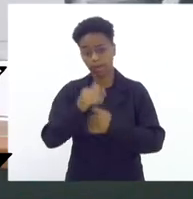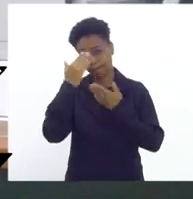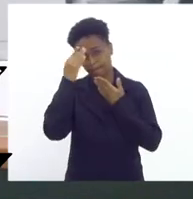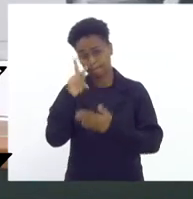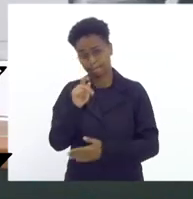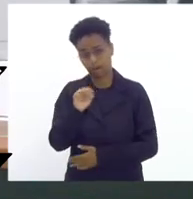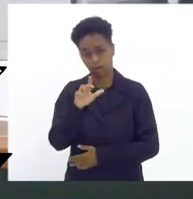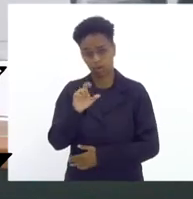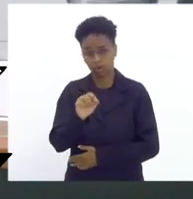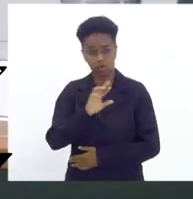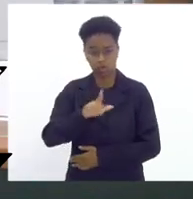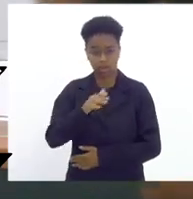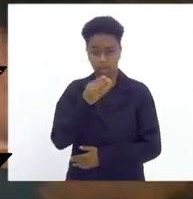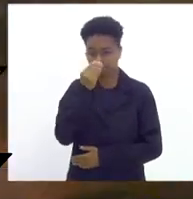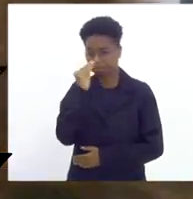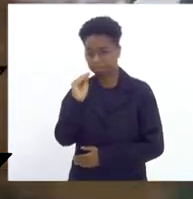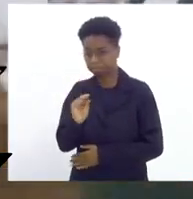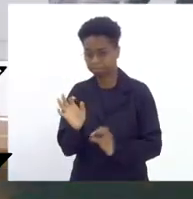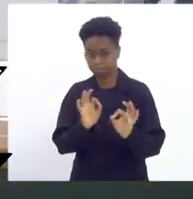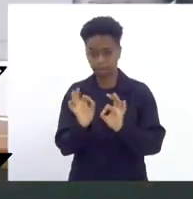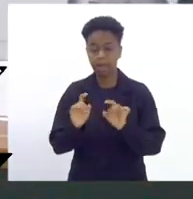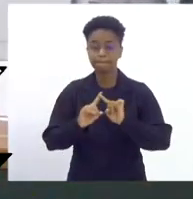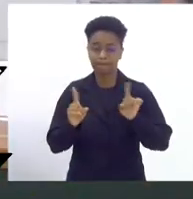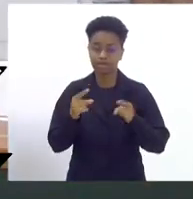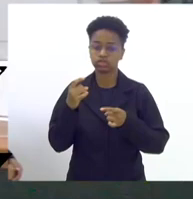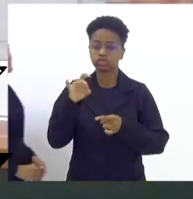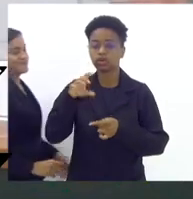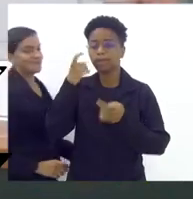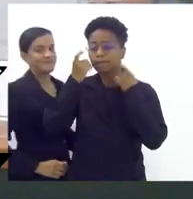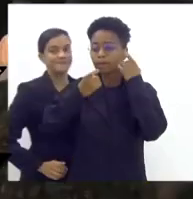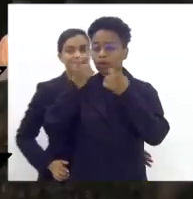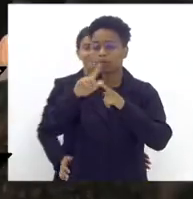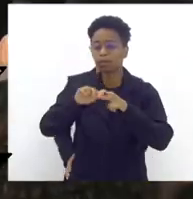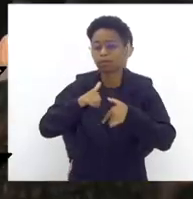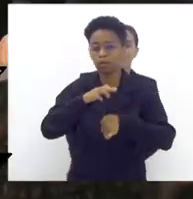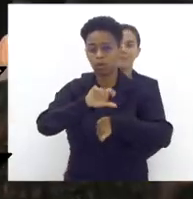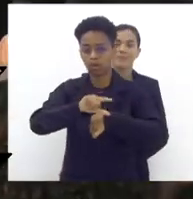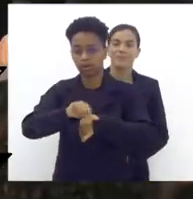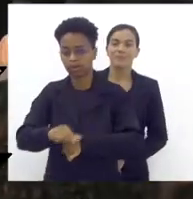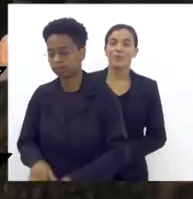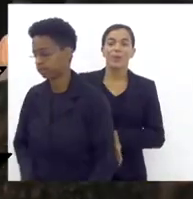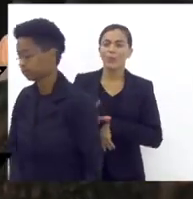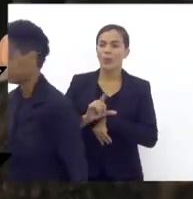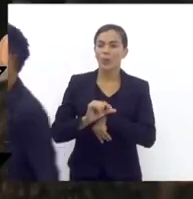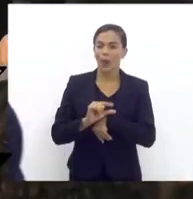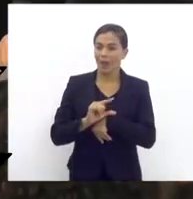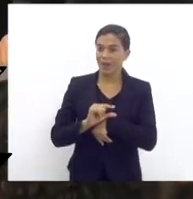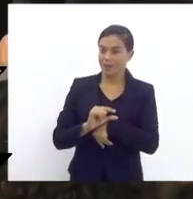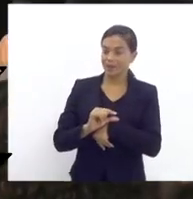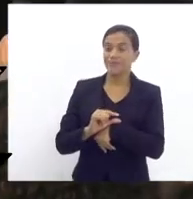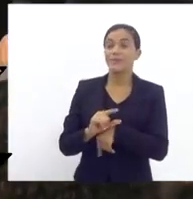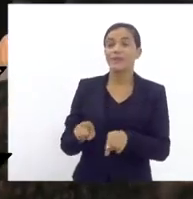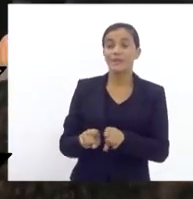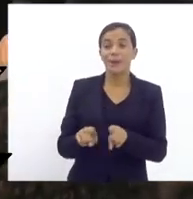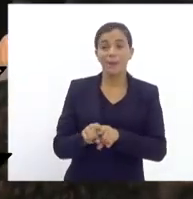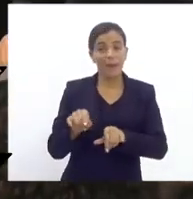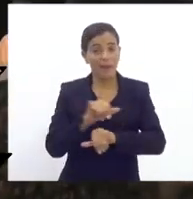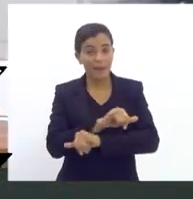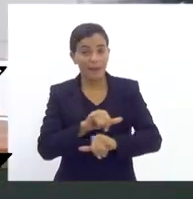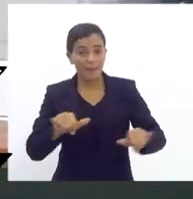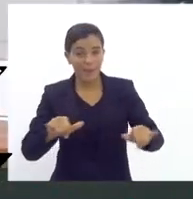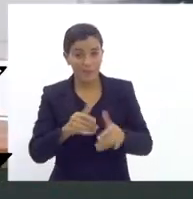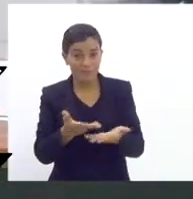não é demérito nem te prestígio a ninguém mas de fato a preocupação aqui com o horário é e lembrando gente